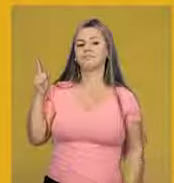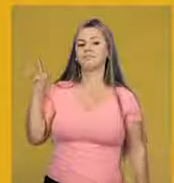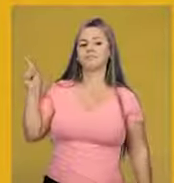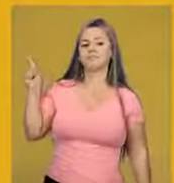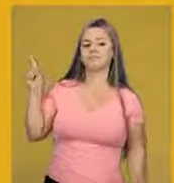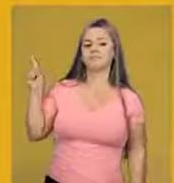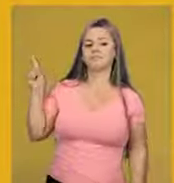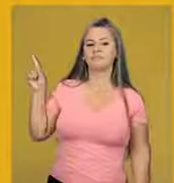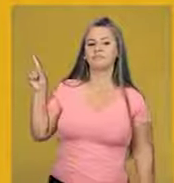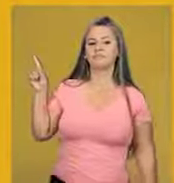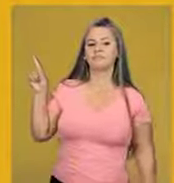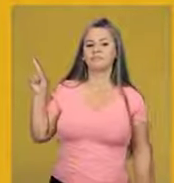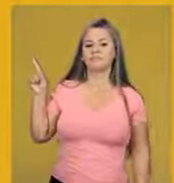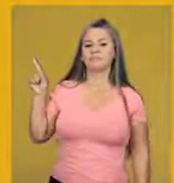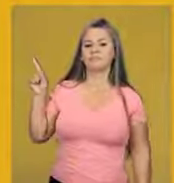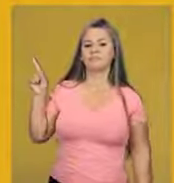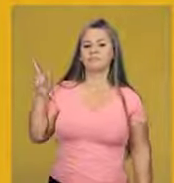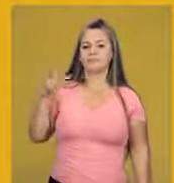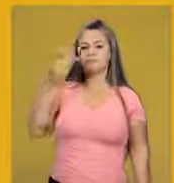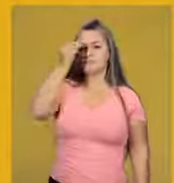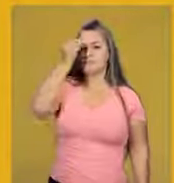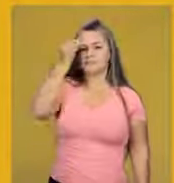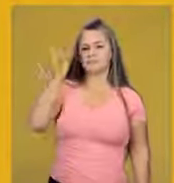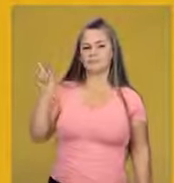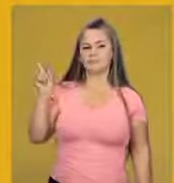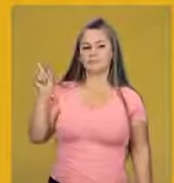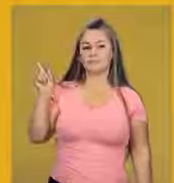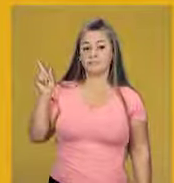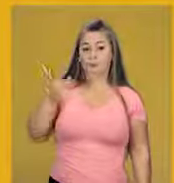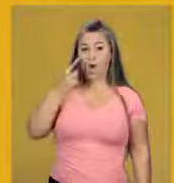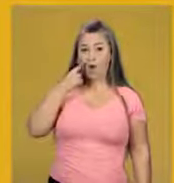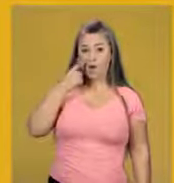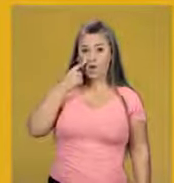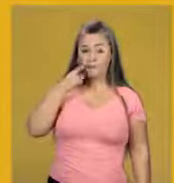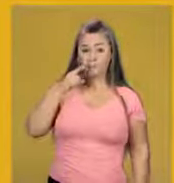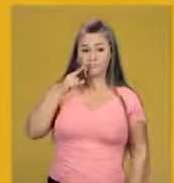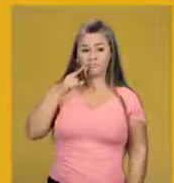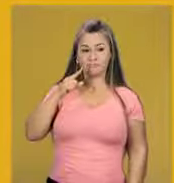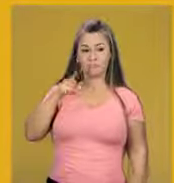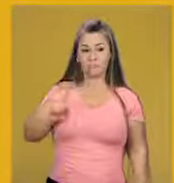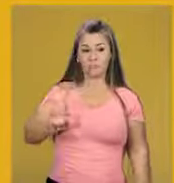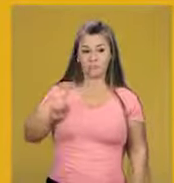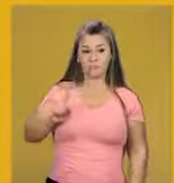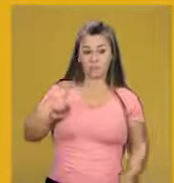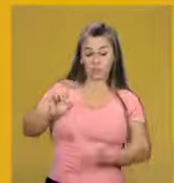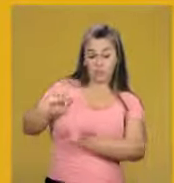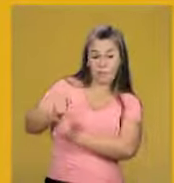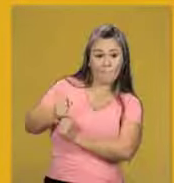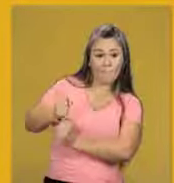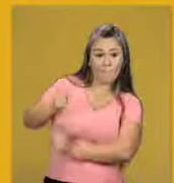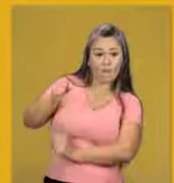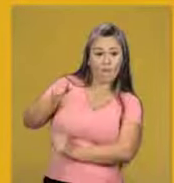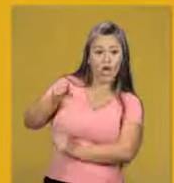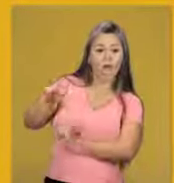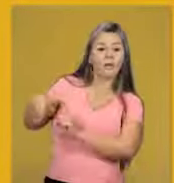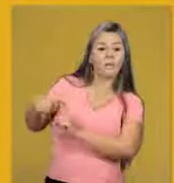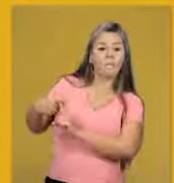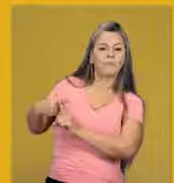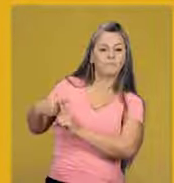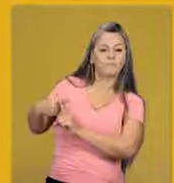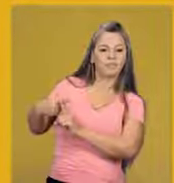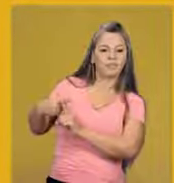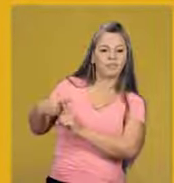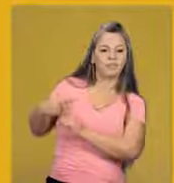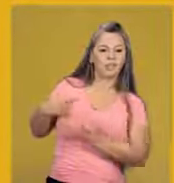de tamanhos diferentes. O segmento maior vai representar o polo positivo daquela fonte. O